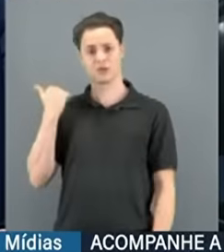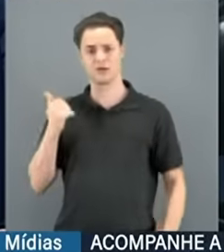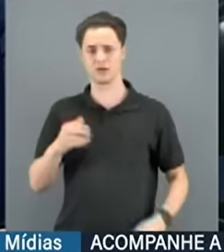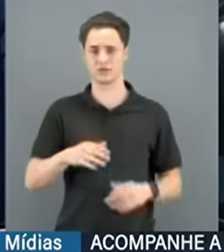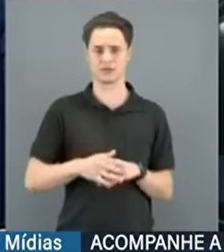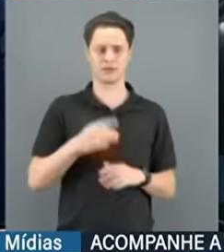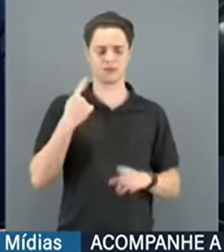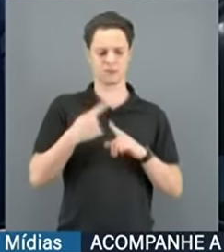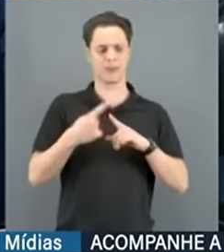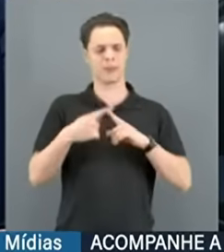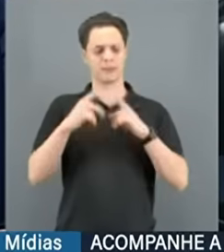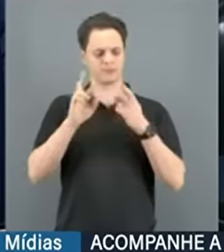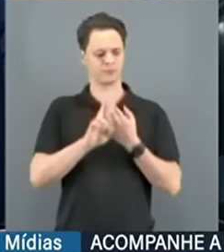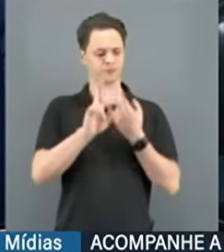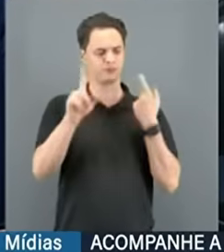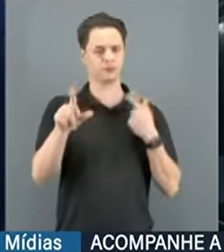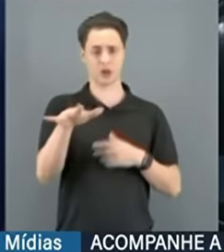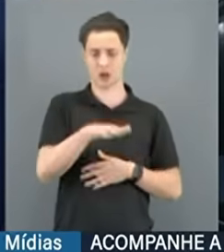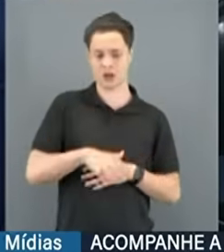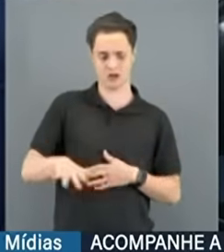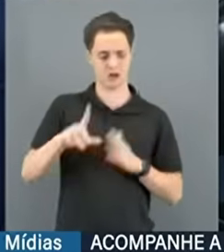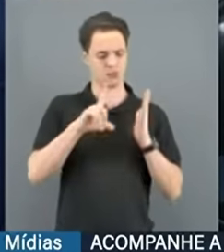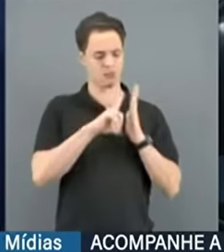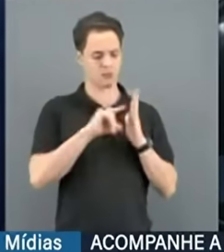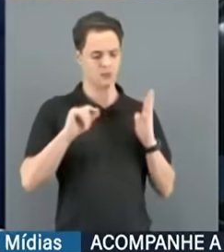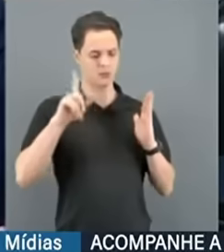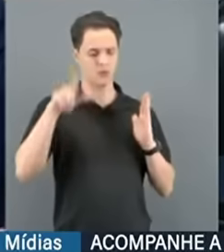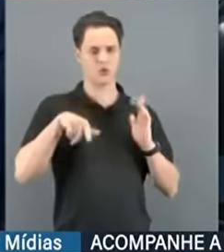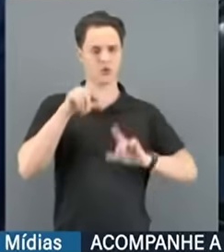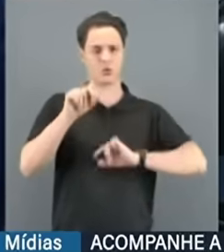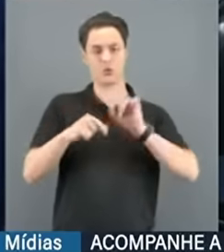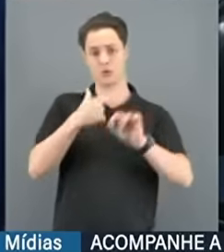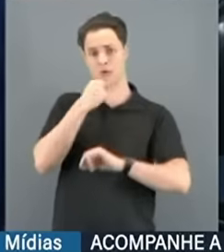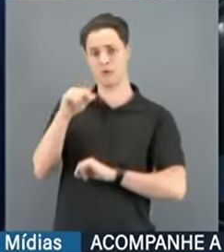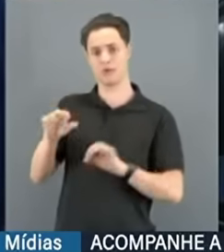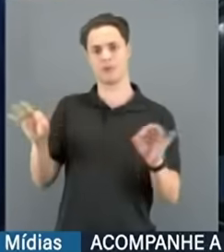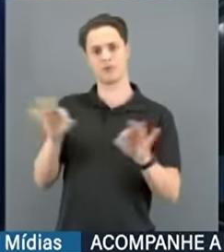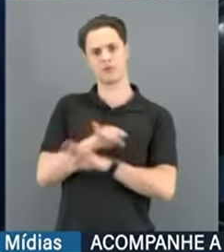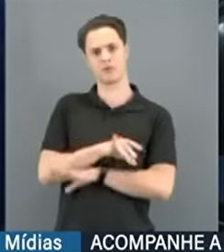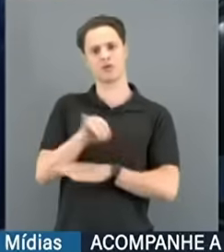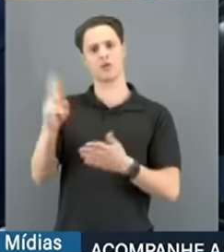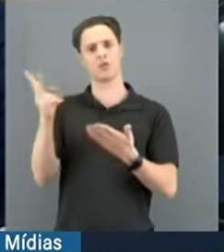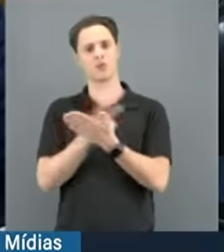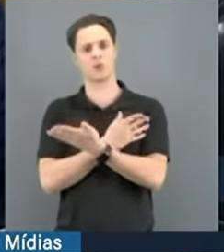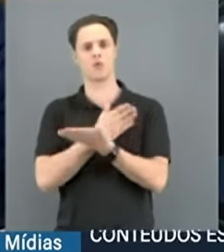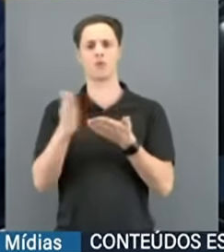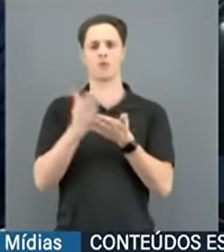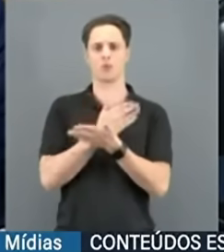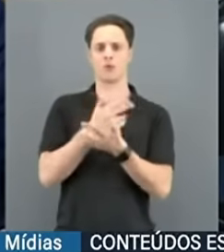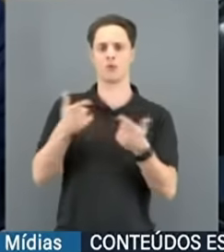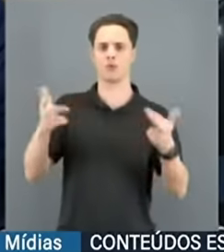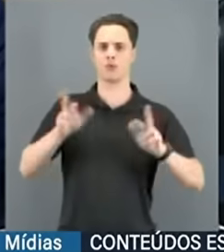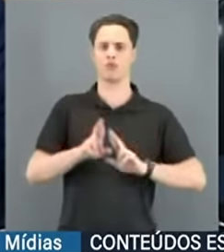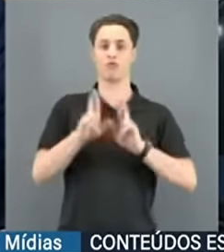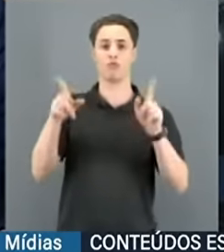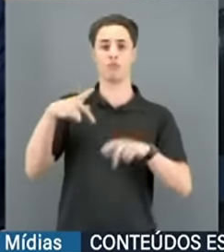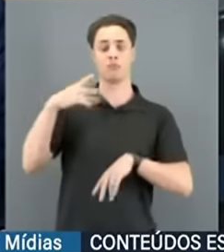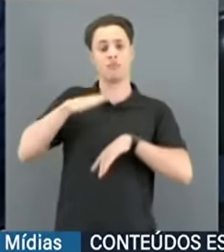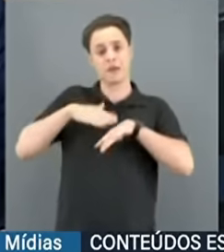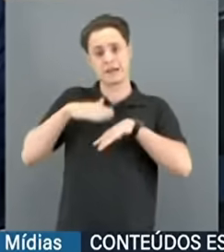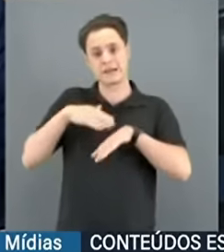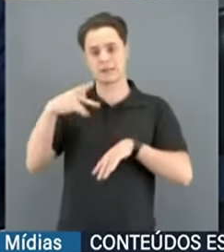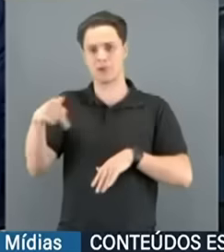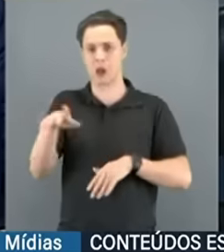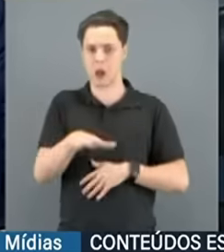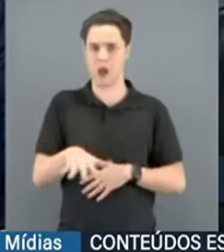Porque a diferença do Comando Militar do Planalto é que ele se preparou caso houvesse alguma coisa anormal na sua